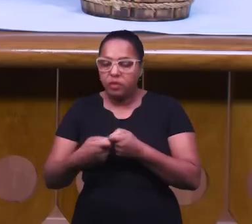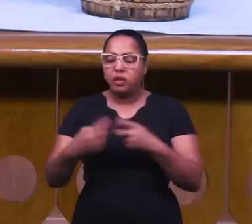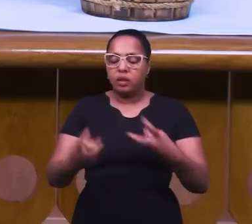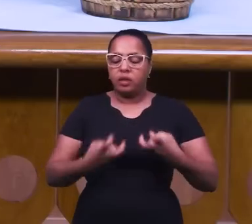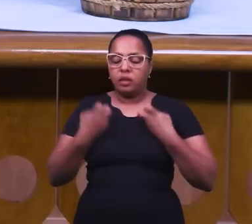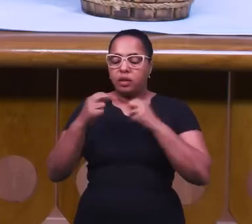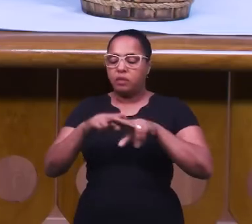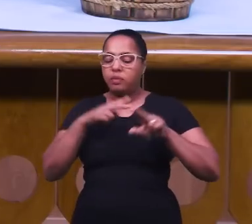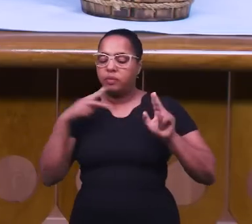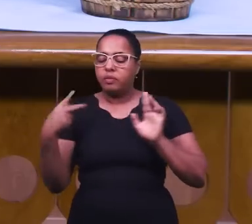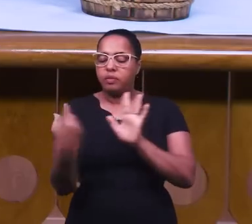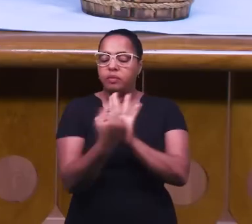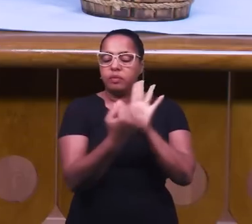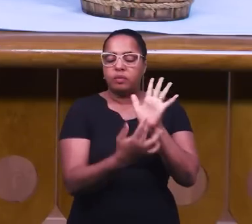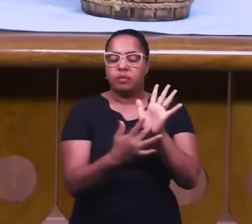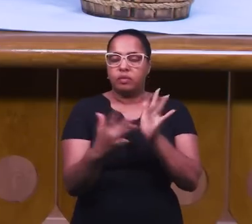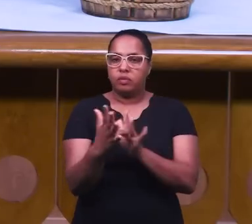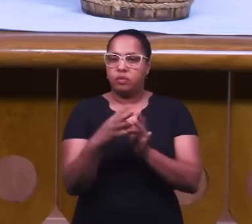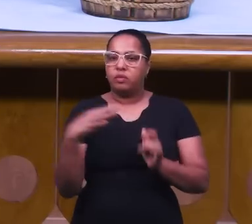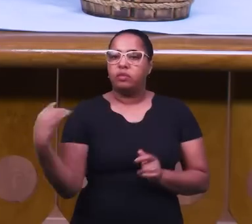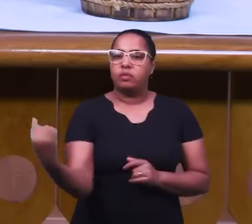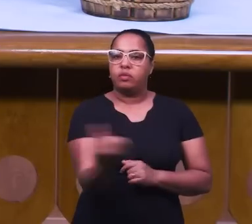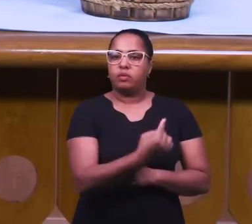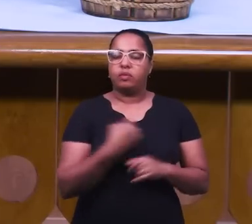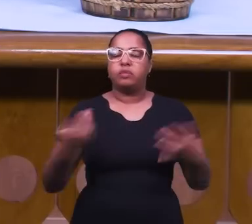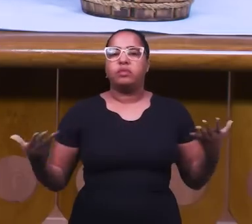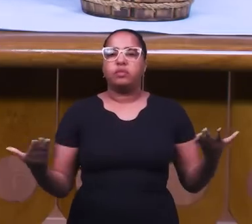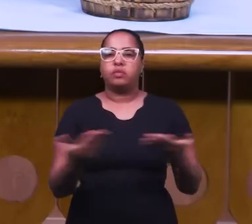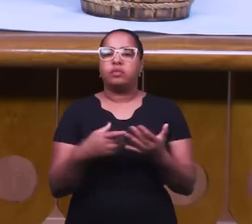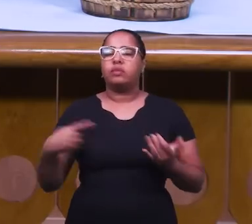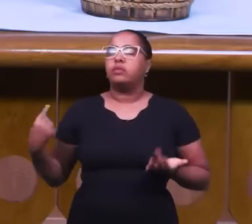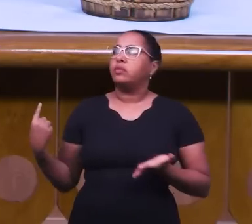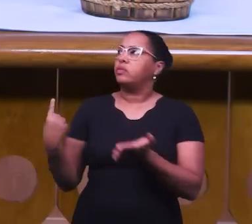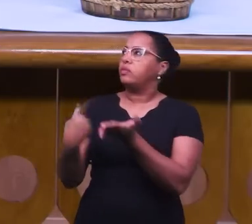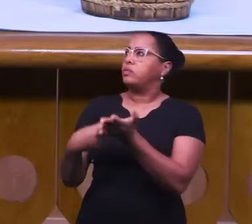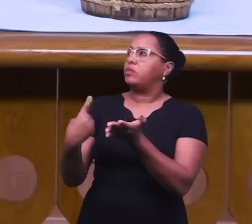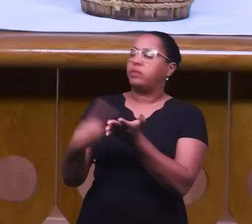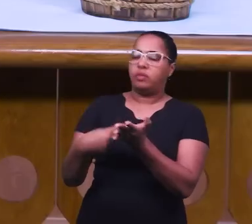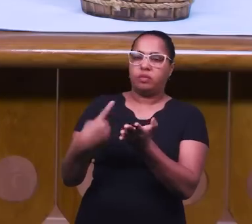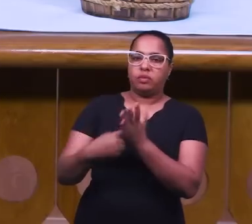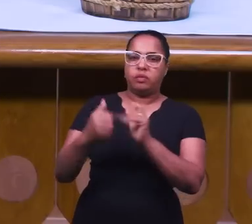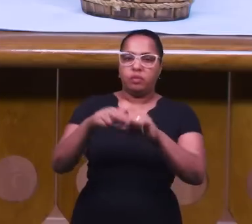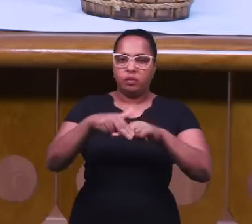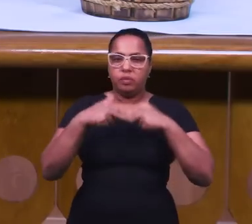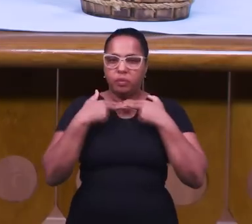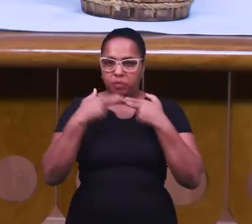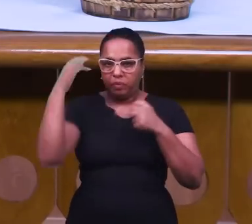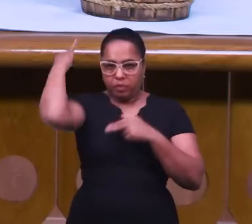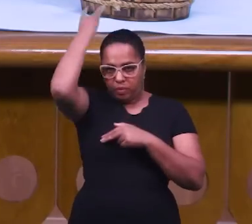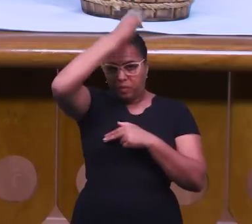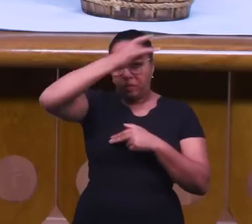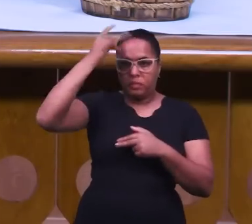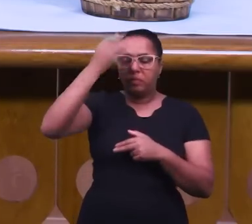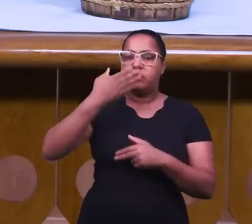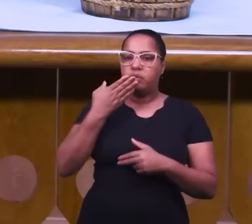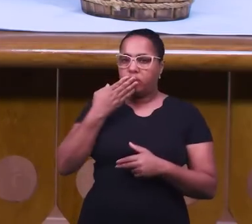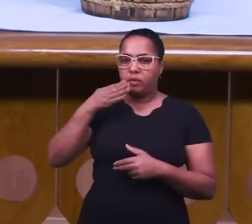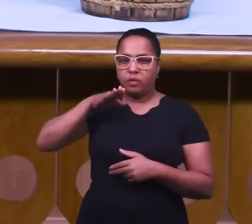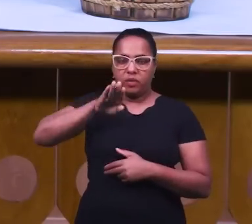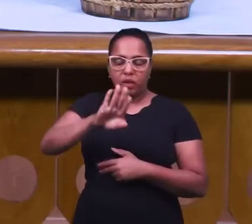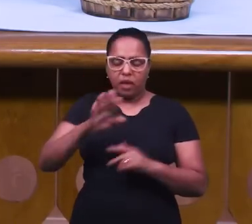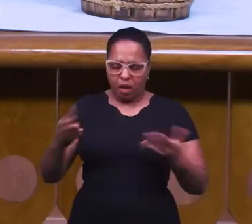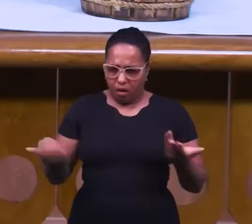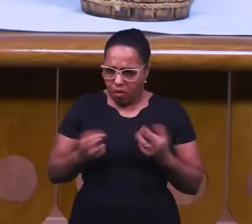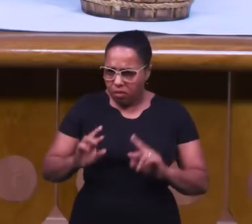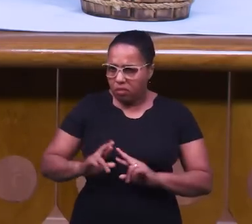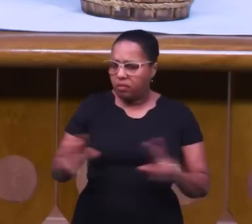Cristo, clamamos pelo sangue de Jesus. Então nós agora estamos selados pelo Espírito Santo da promessa. Nós agora não